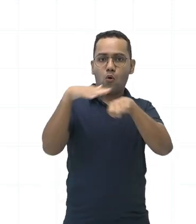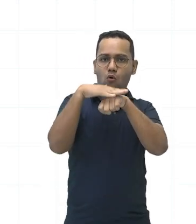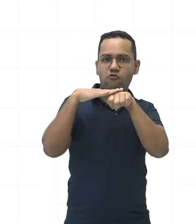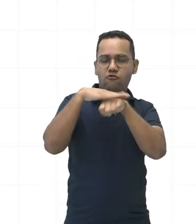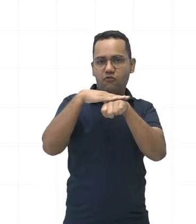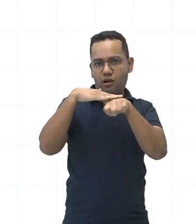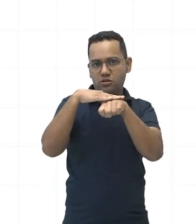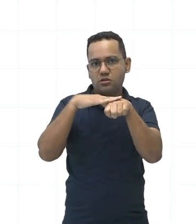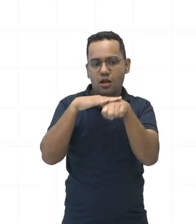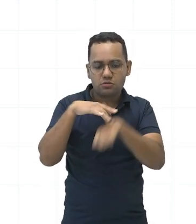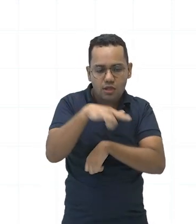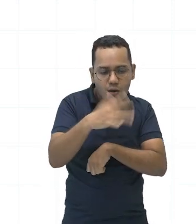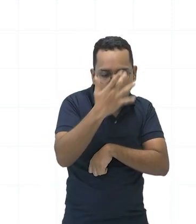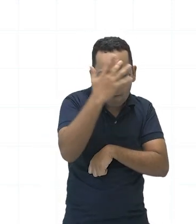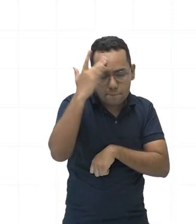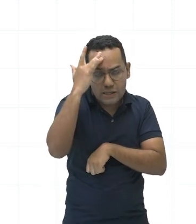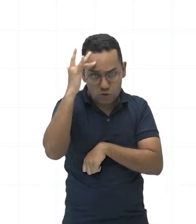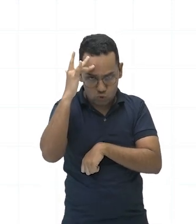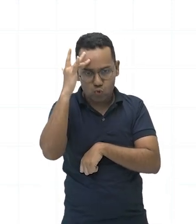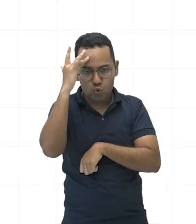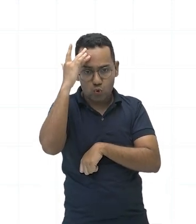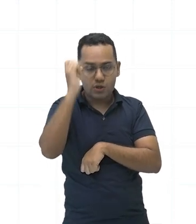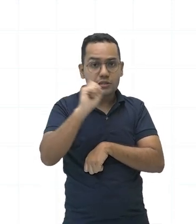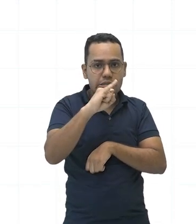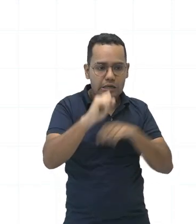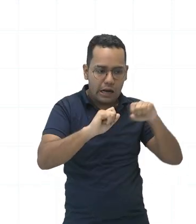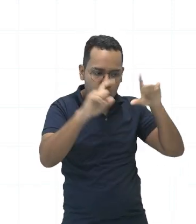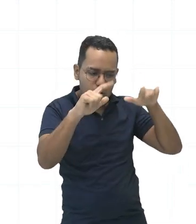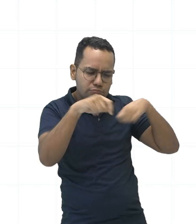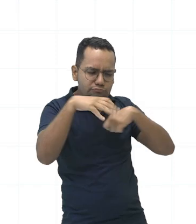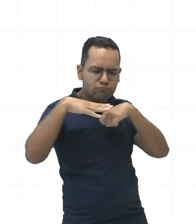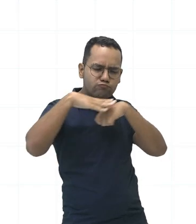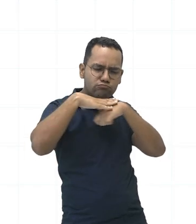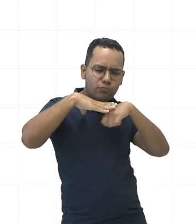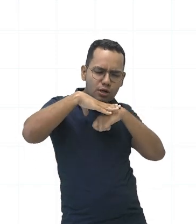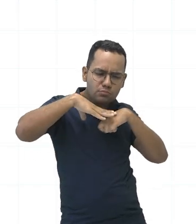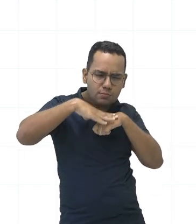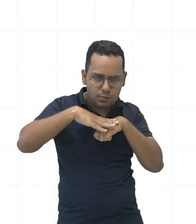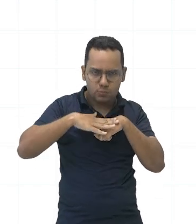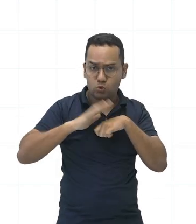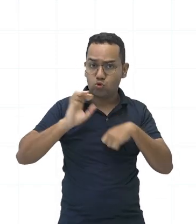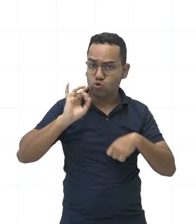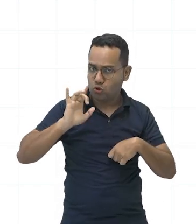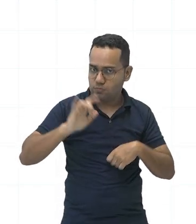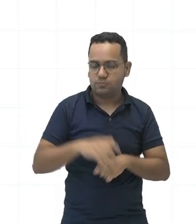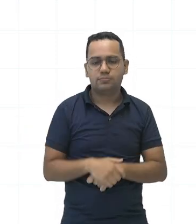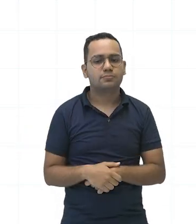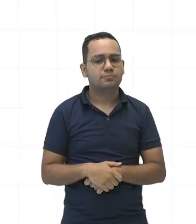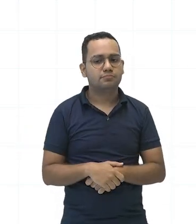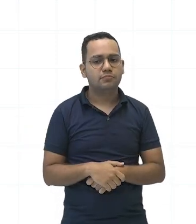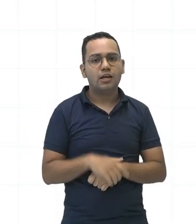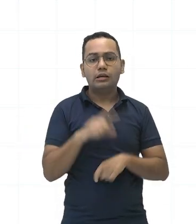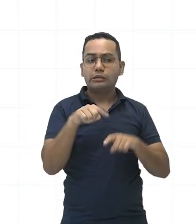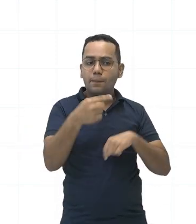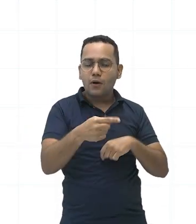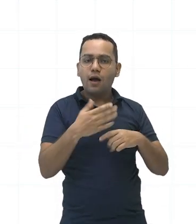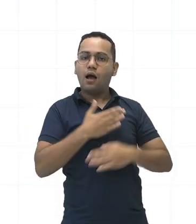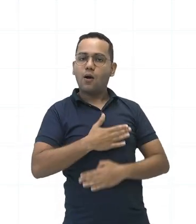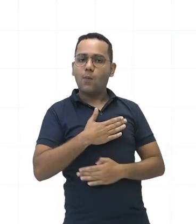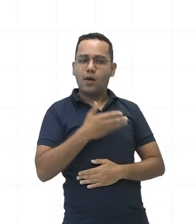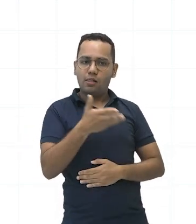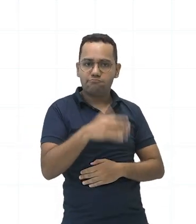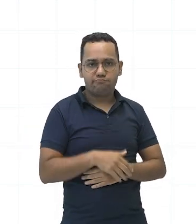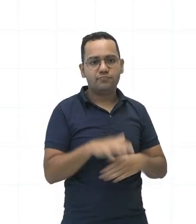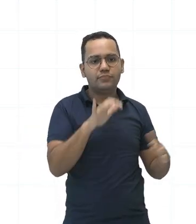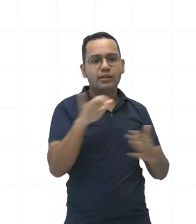acalmá-las se elas estiverem acordadas, é claro, né? Depois, lá, nós vamos para o quinto passo, verificar a situação de cada